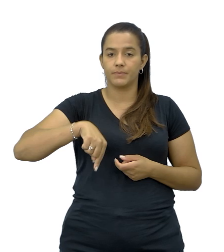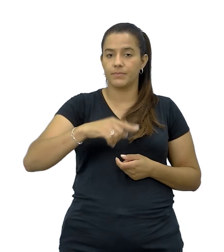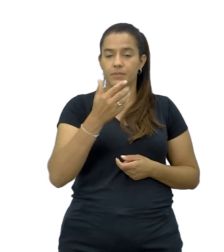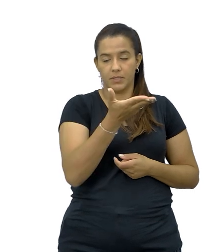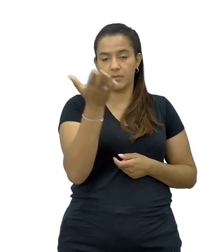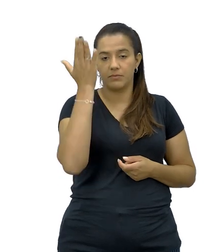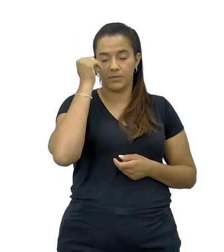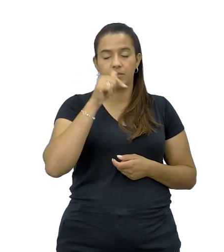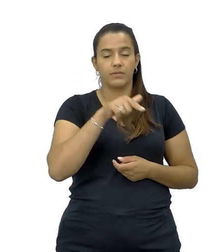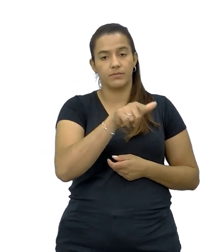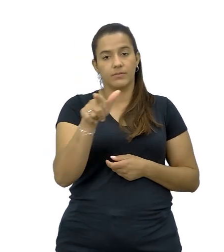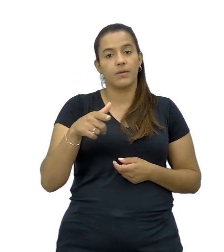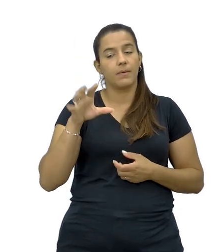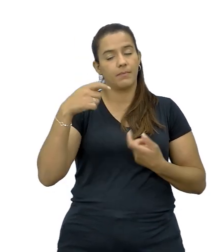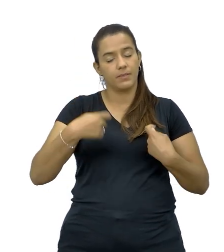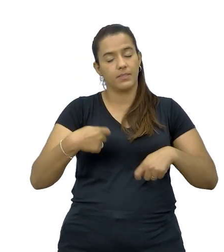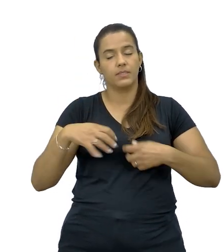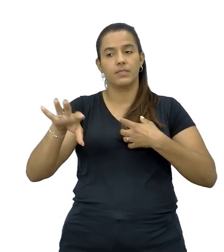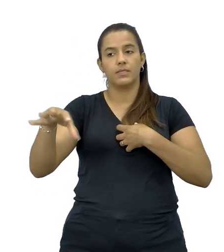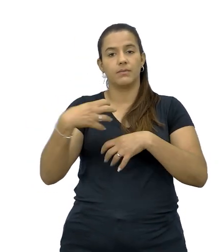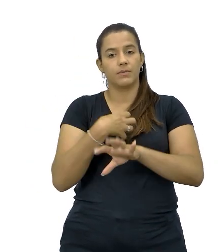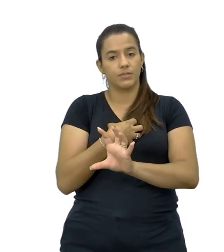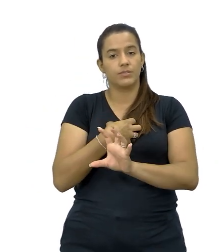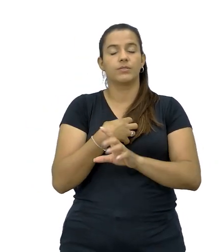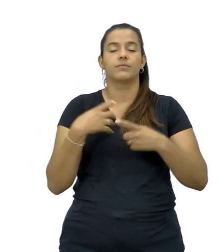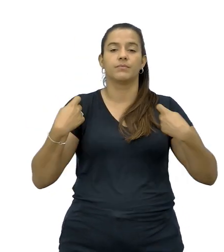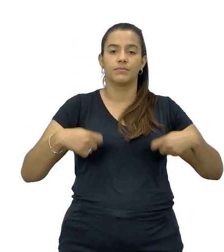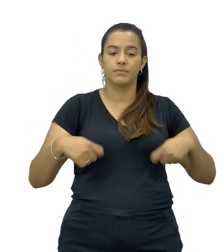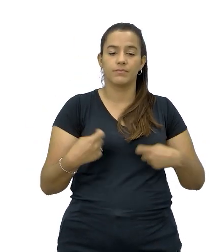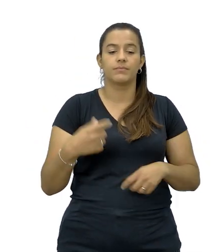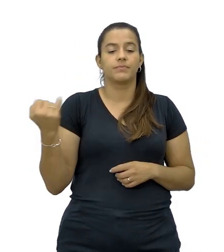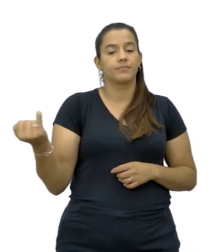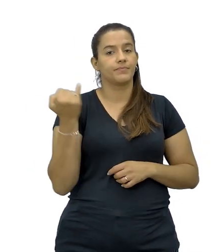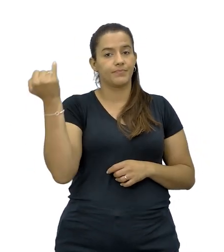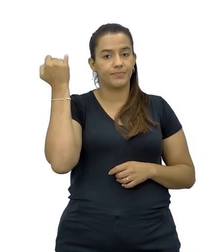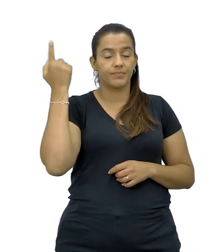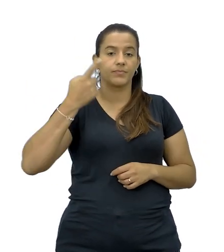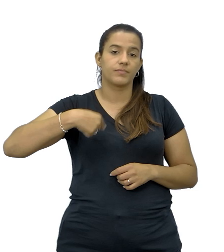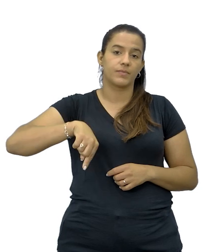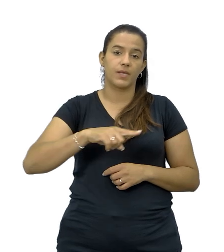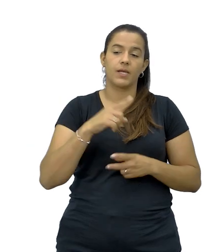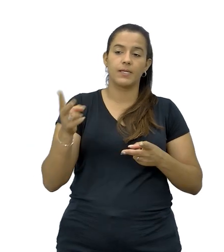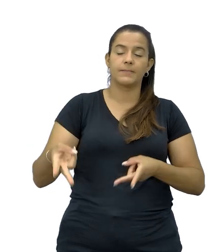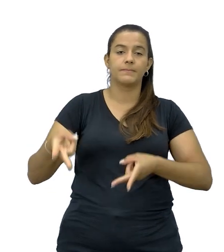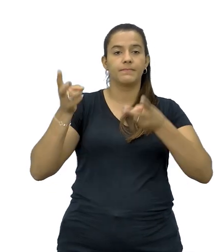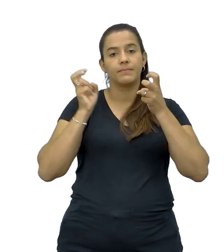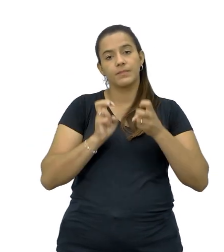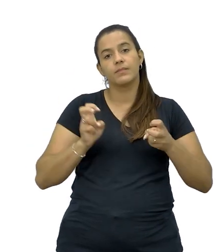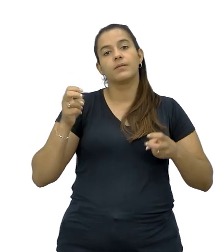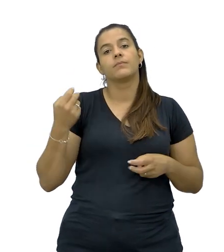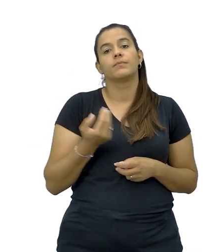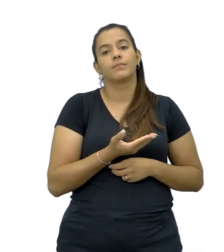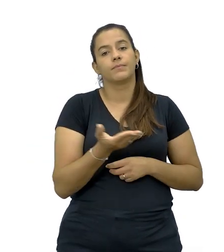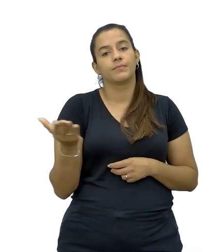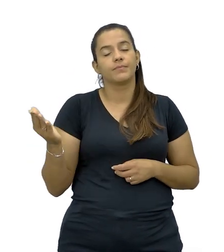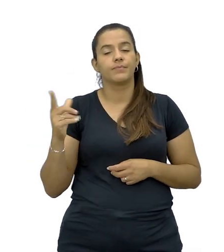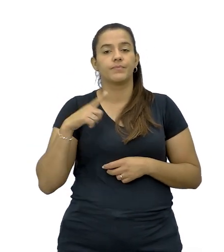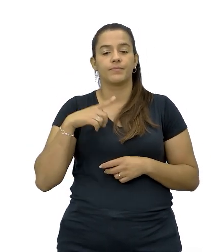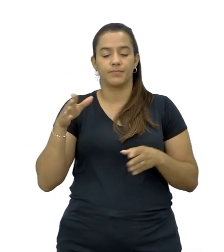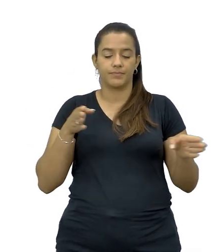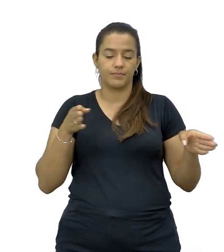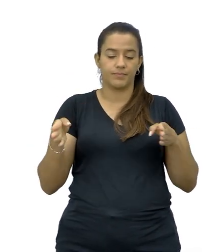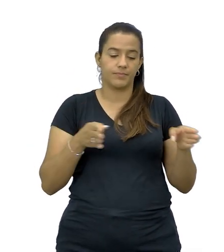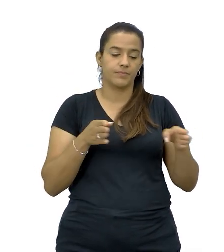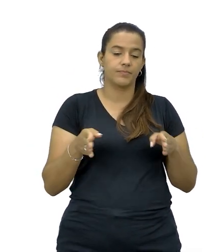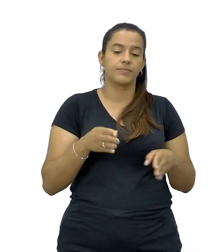esse olhar empático, né? Essa ideia da empatia, eu acho que é importante para que nós percebamos que esse momento,